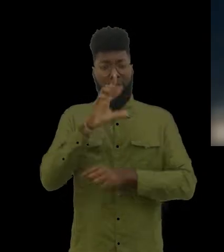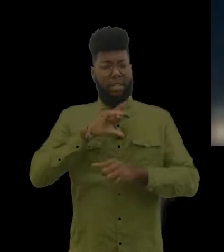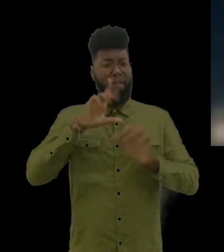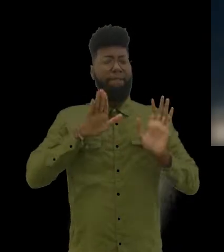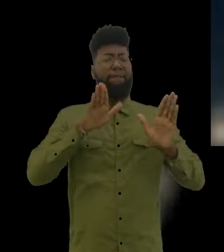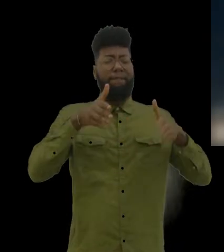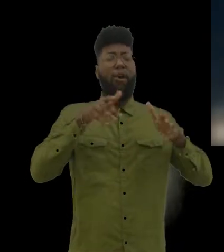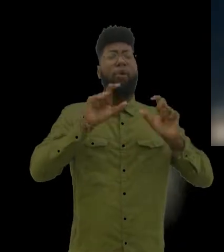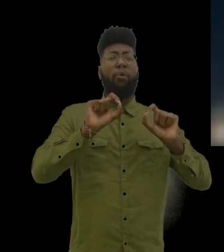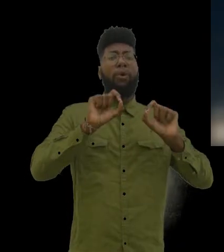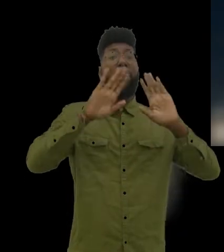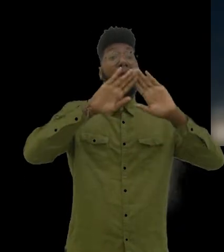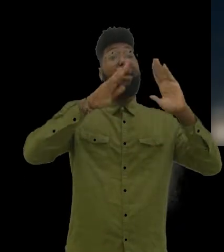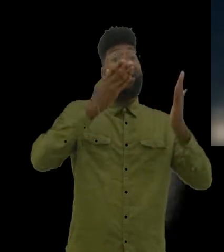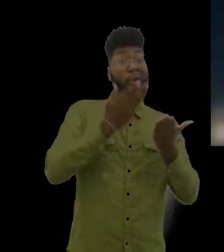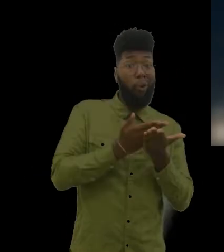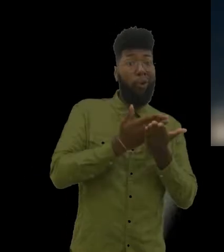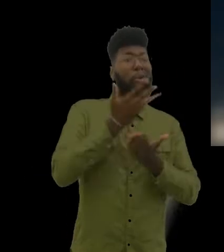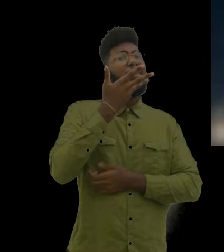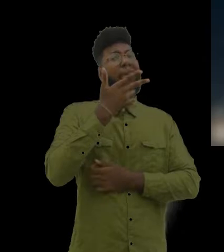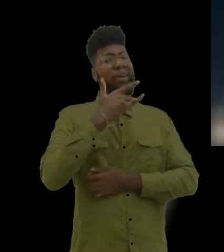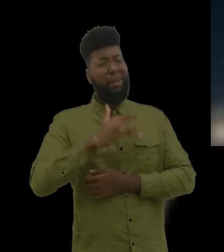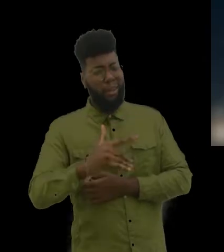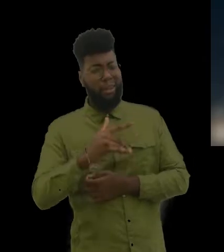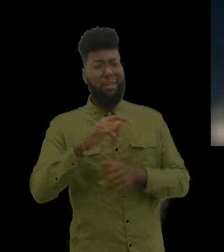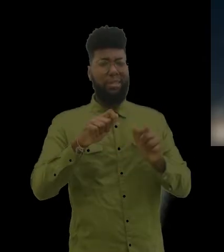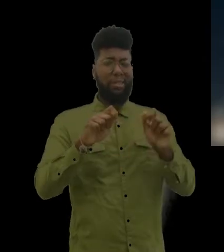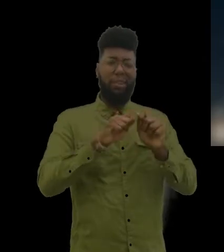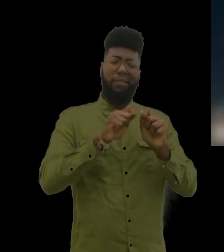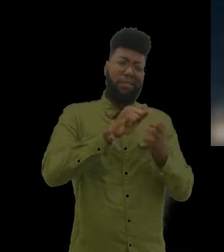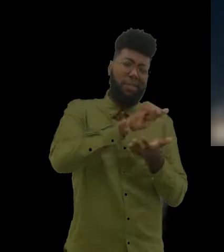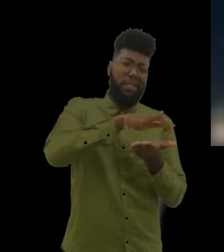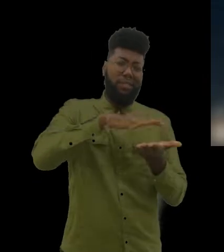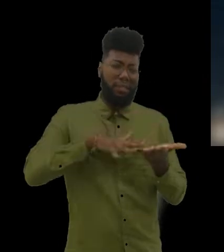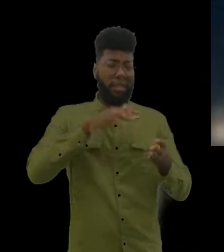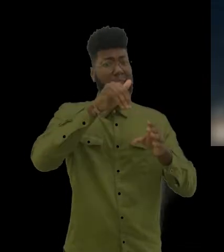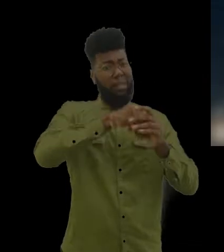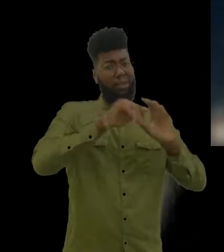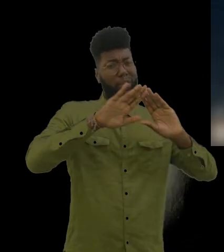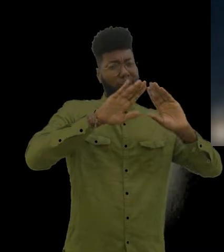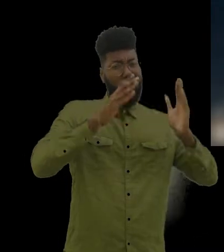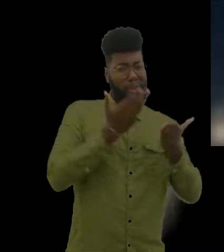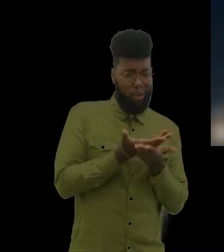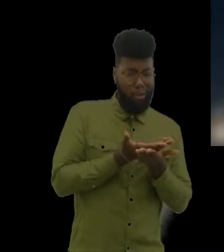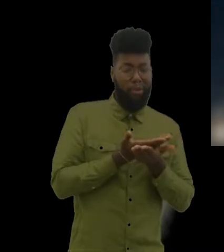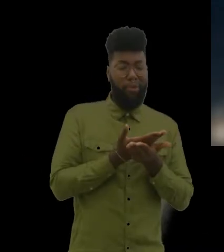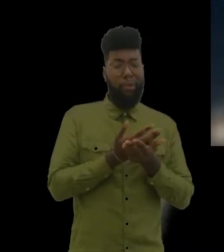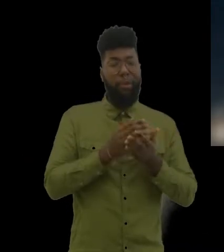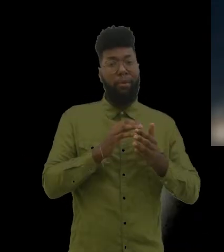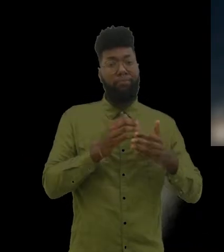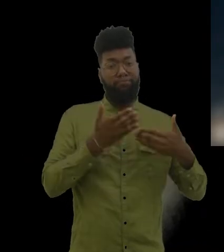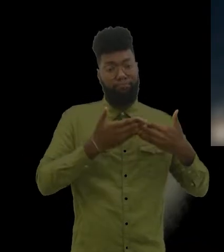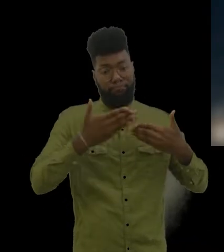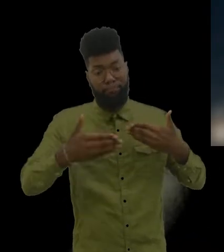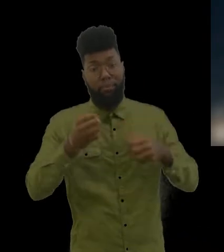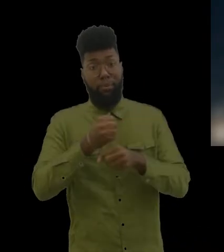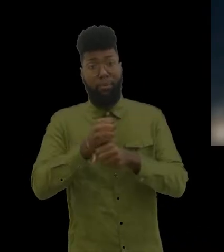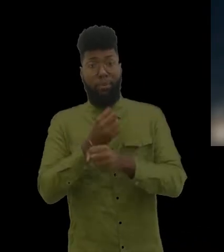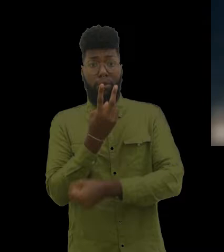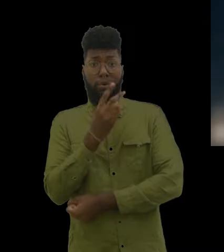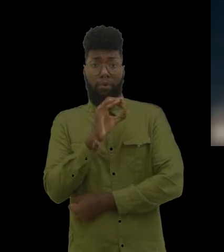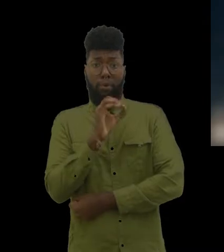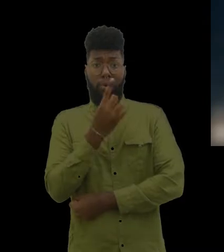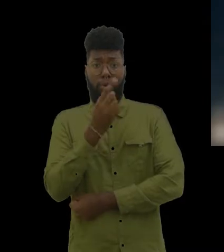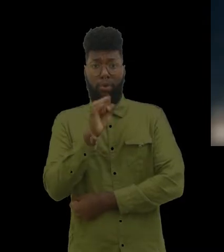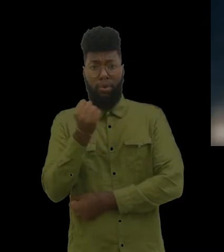escolas, voltado às crianças, né, então atividades feitas em escolas. E em 2018 ele retornou então